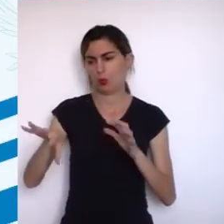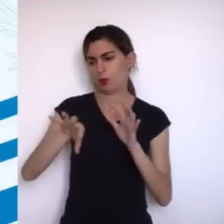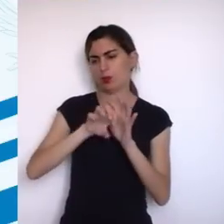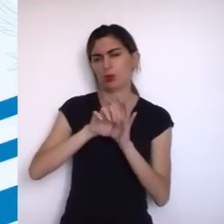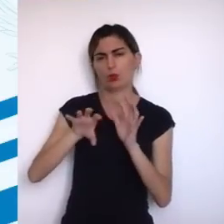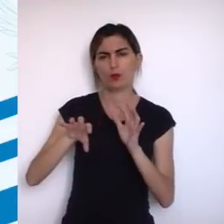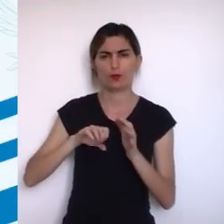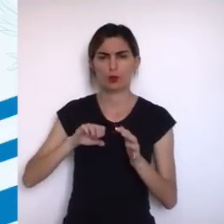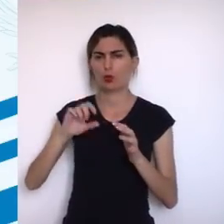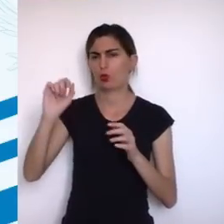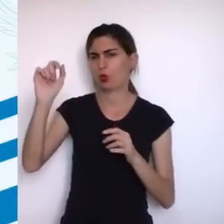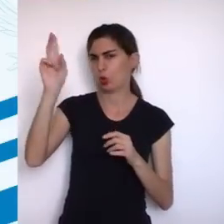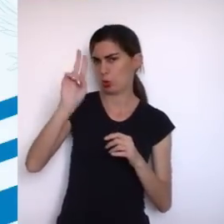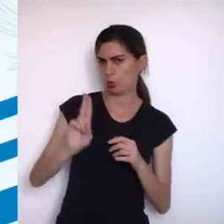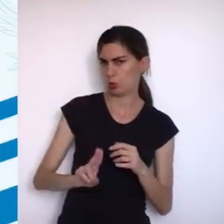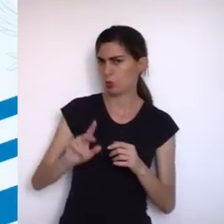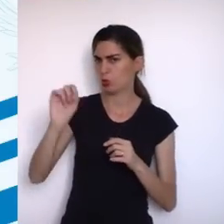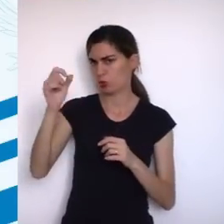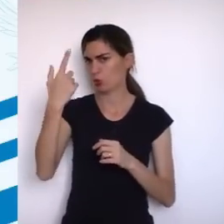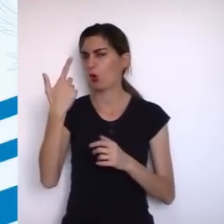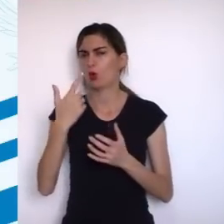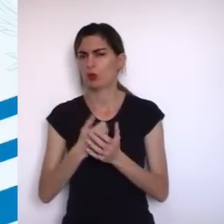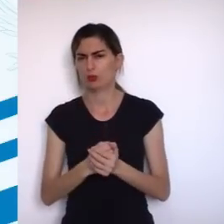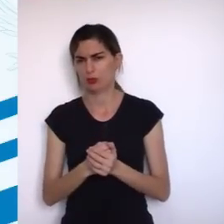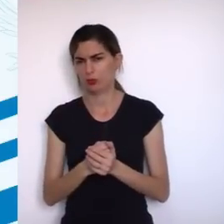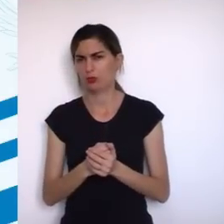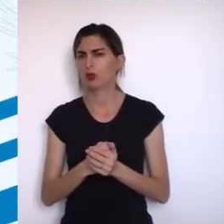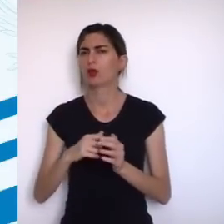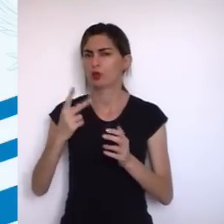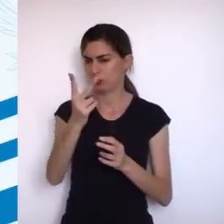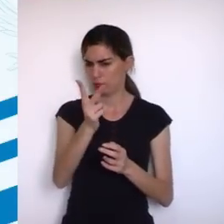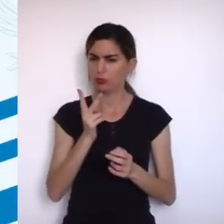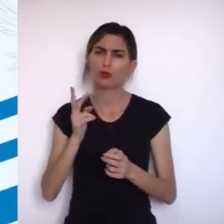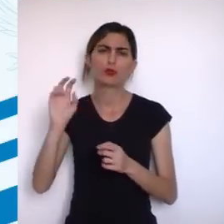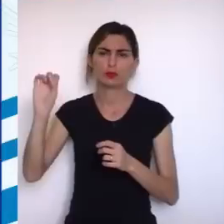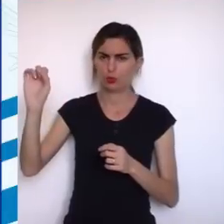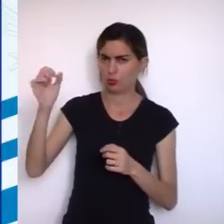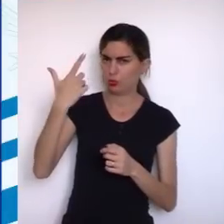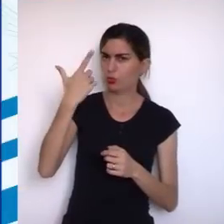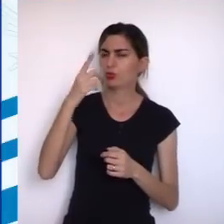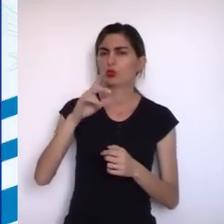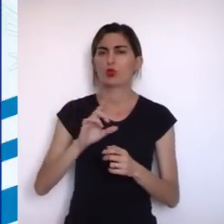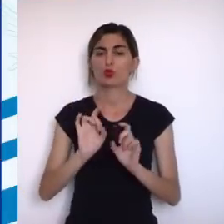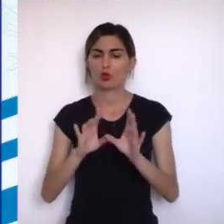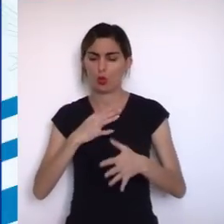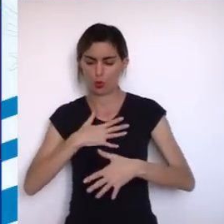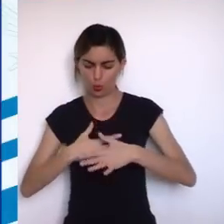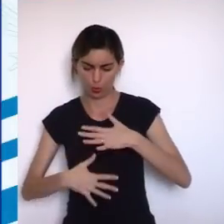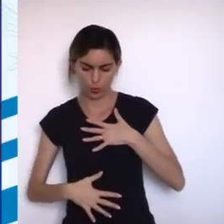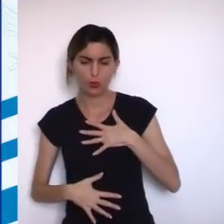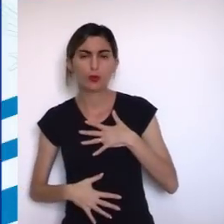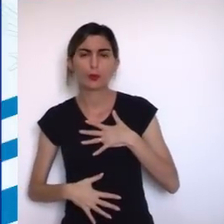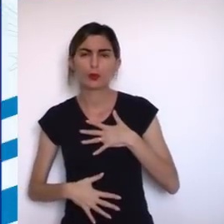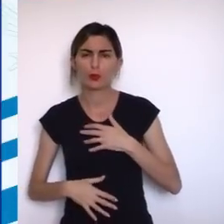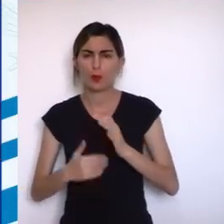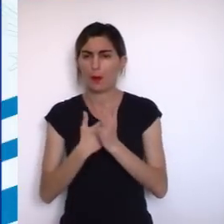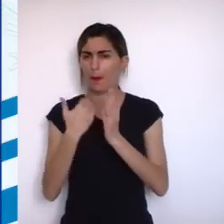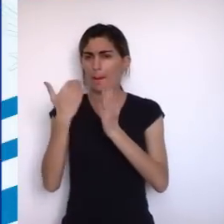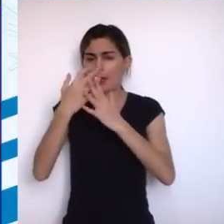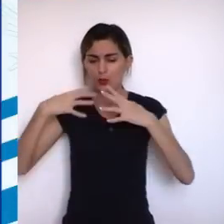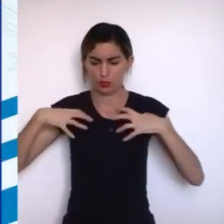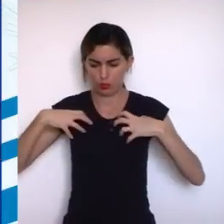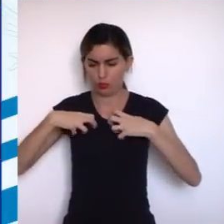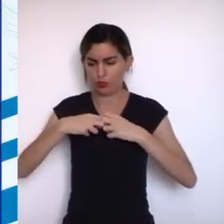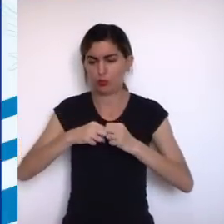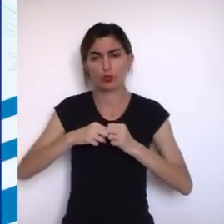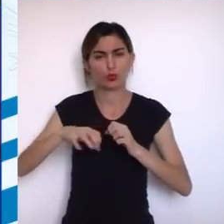vão absorver a luz do Sol, a radiação do Sol. Só que os corpos, quando